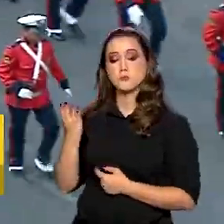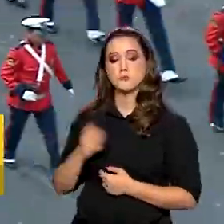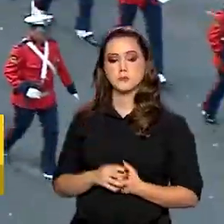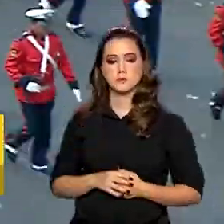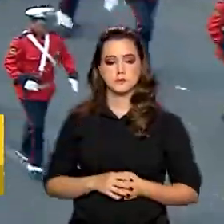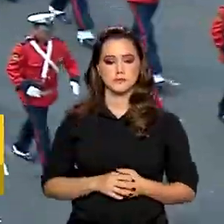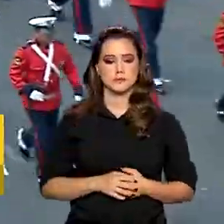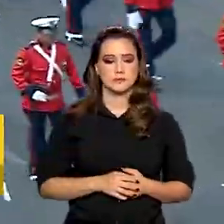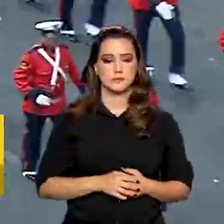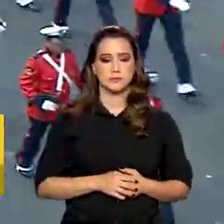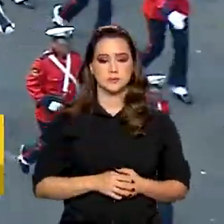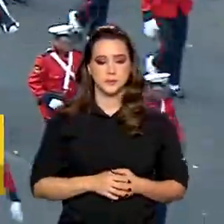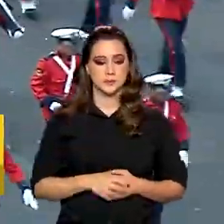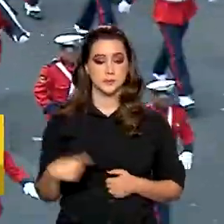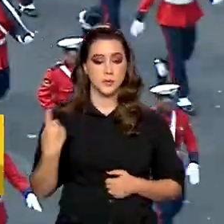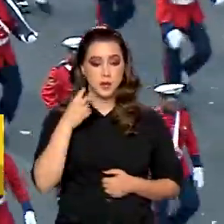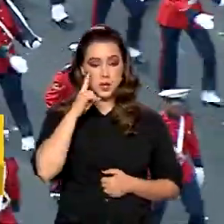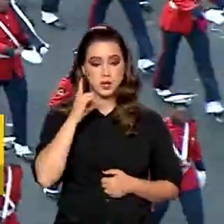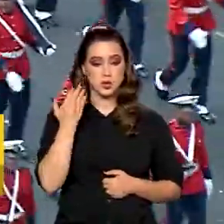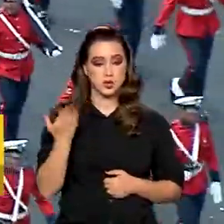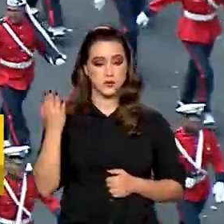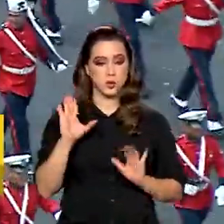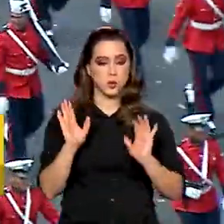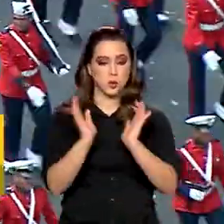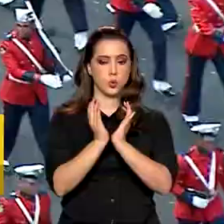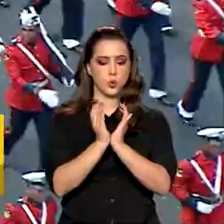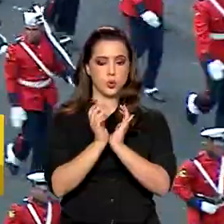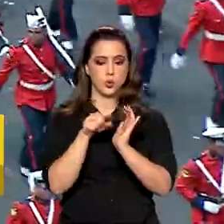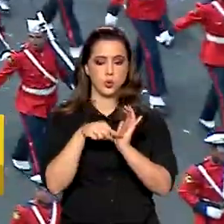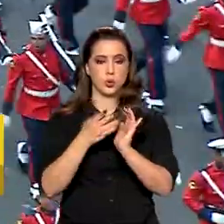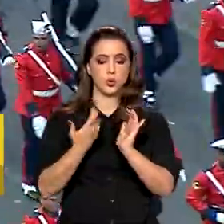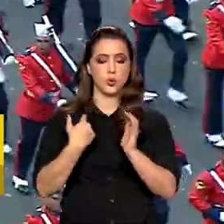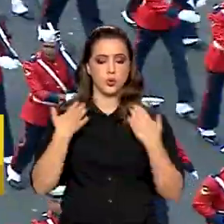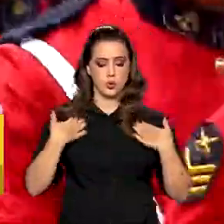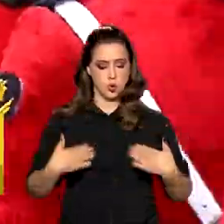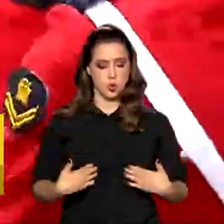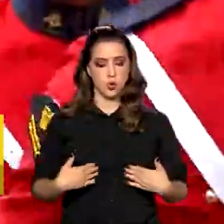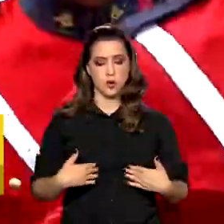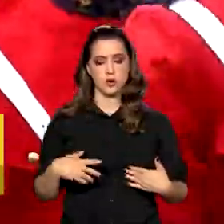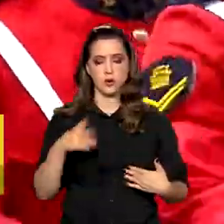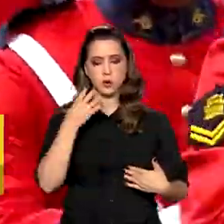podemos acompanhar a Companhia de Fuzileiros Navais também no uniforme.